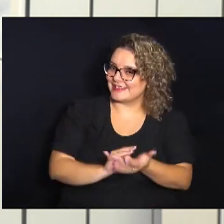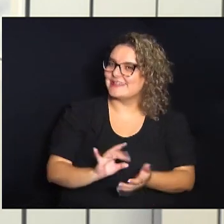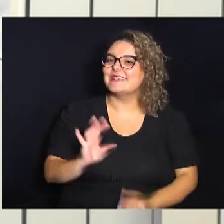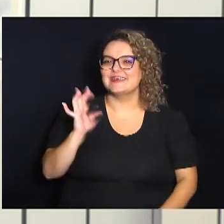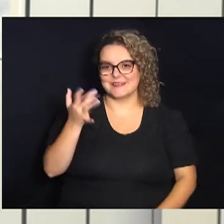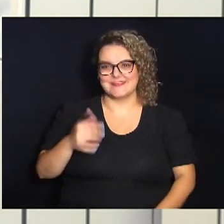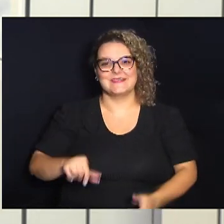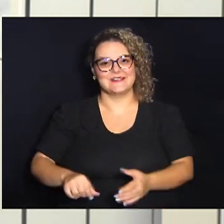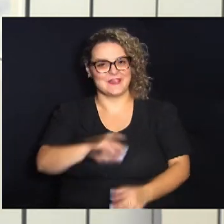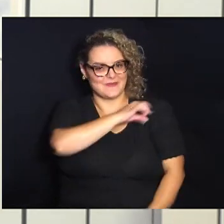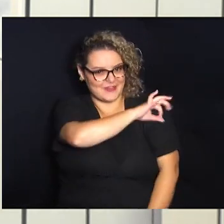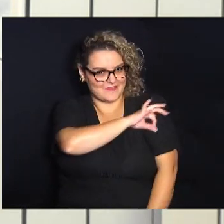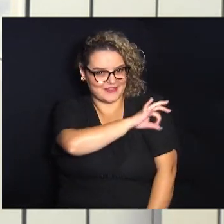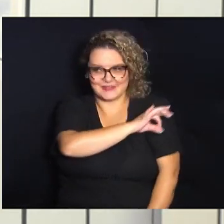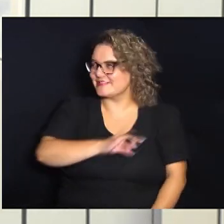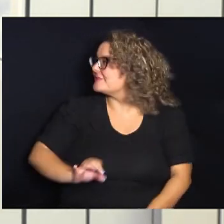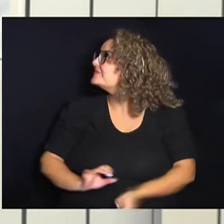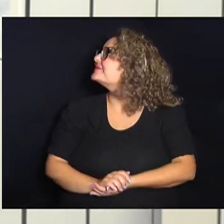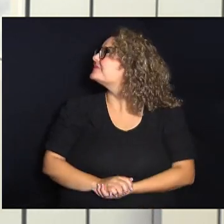na Prefeitura.